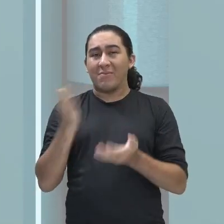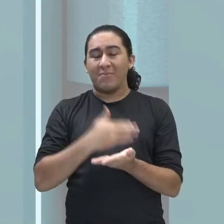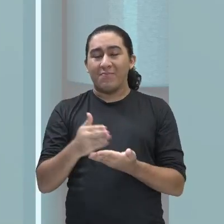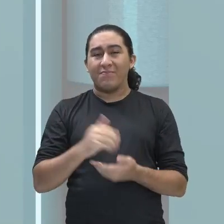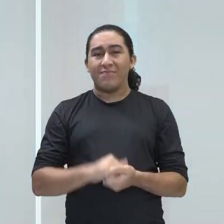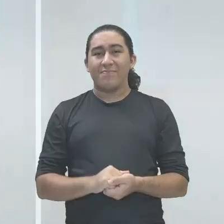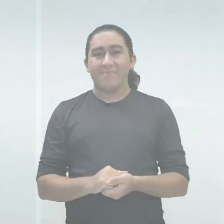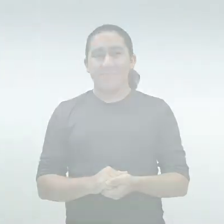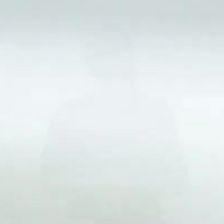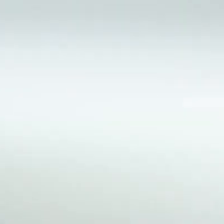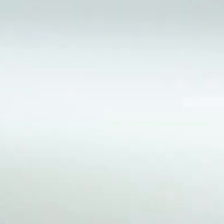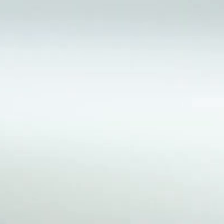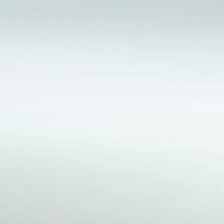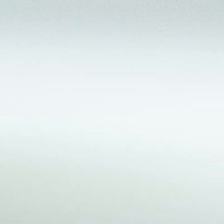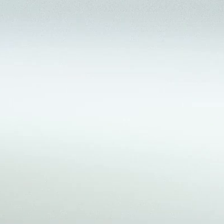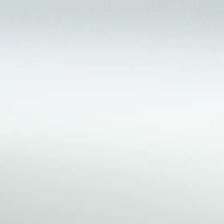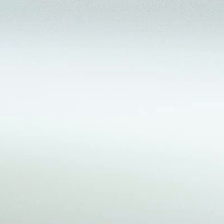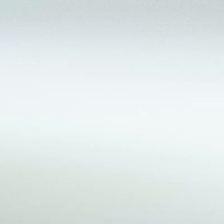go!